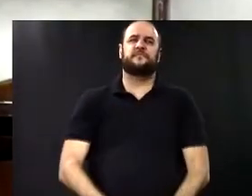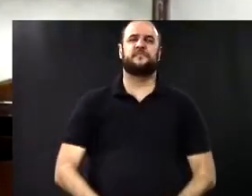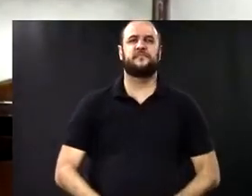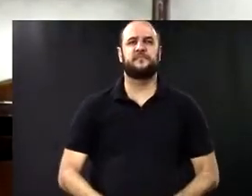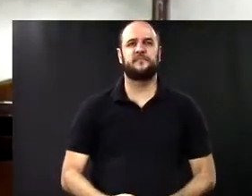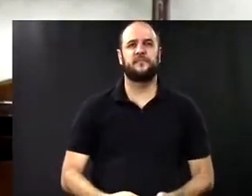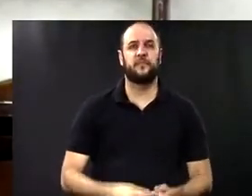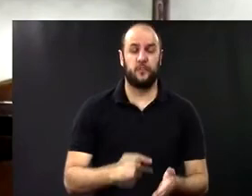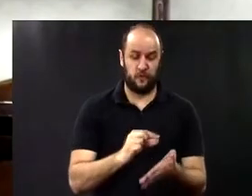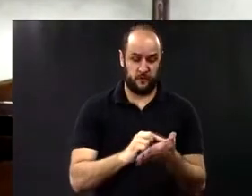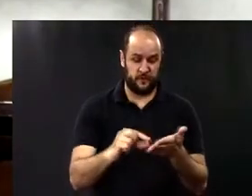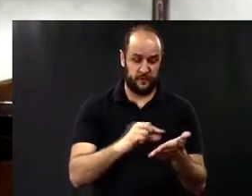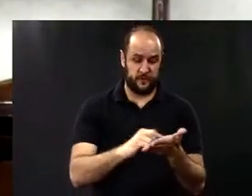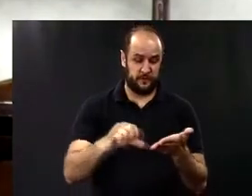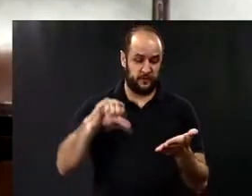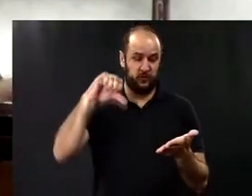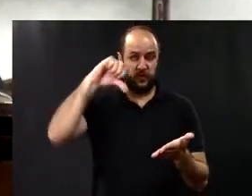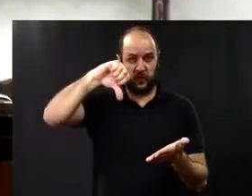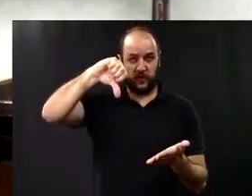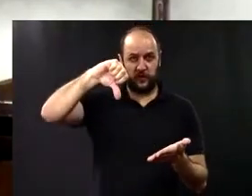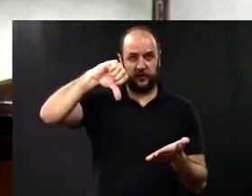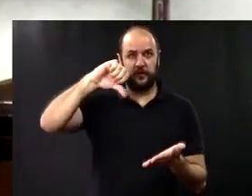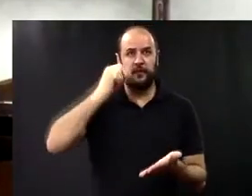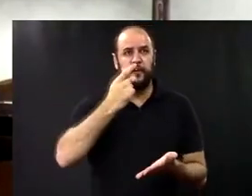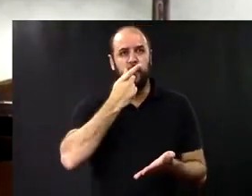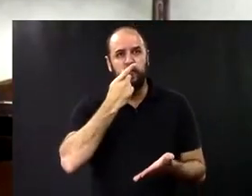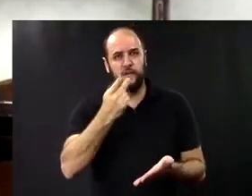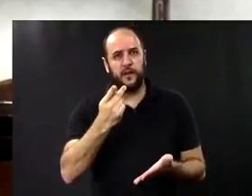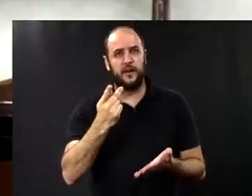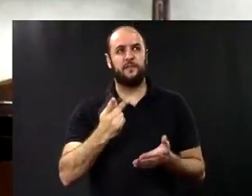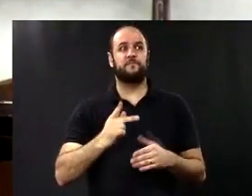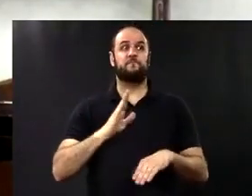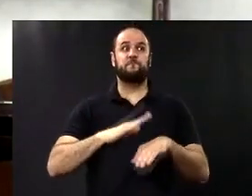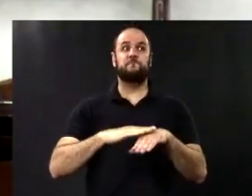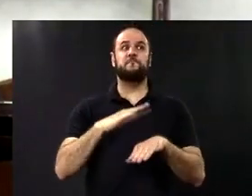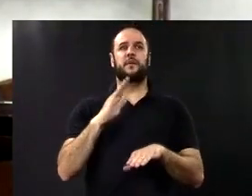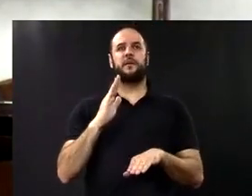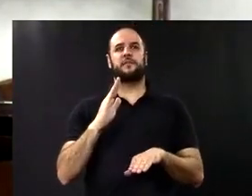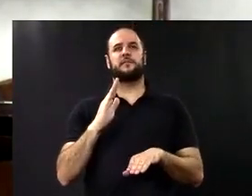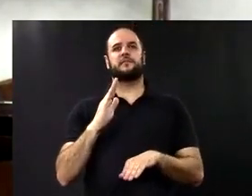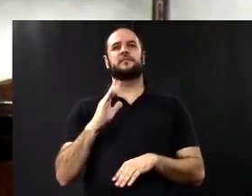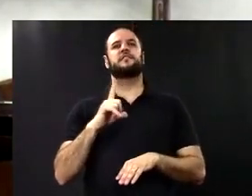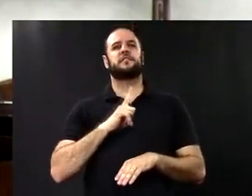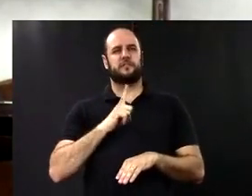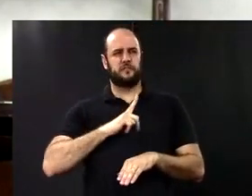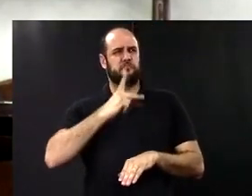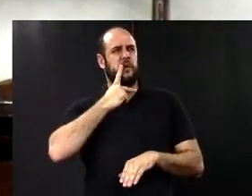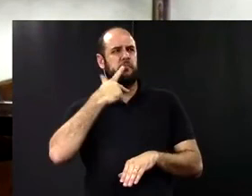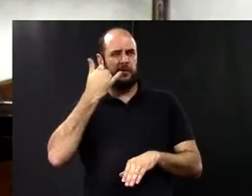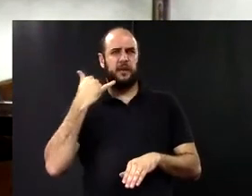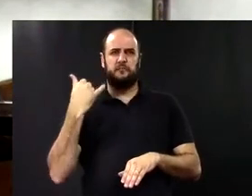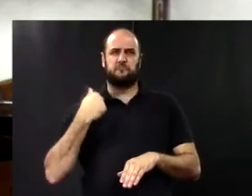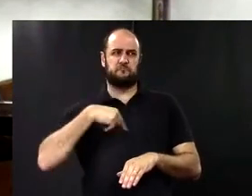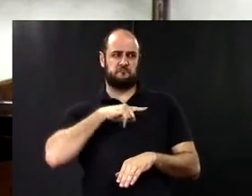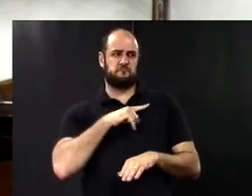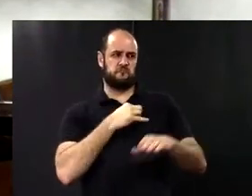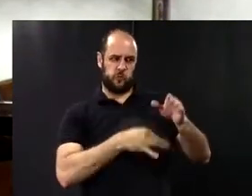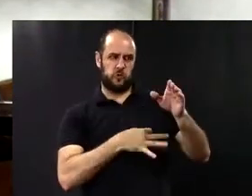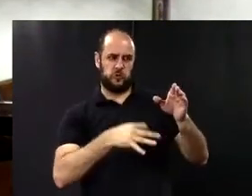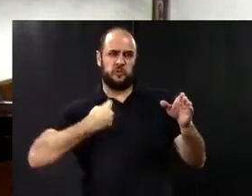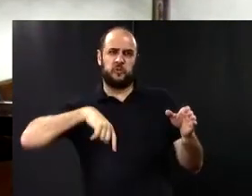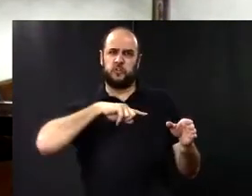E o versículo 9 vai dizer: além disso, tínhamos nossos pais segundo a carne que nos corrigiam e